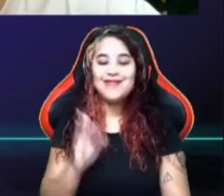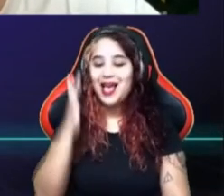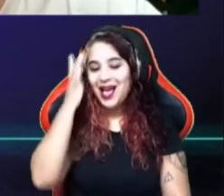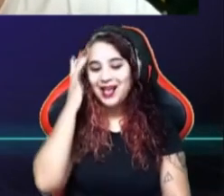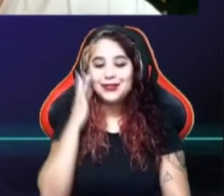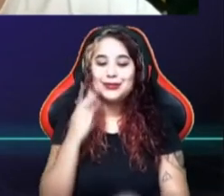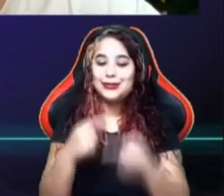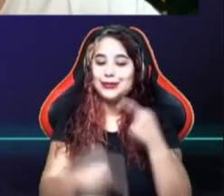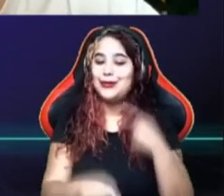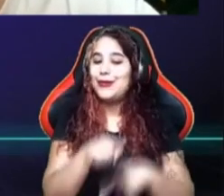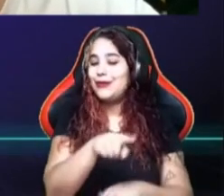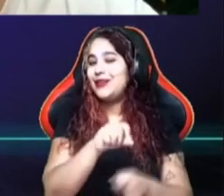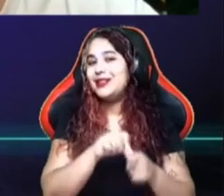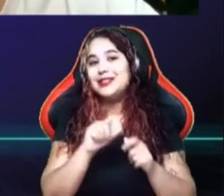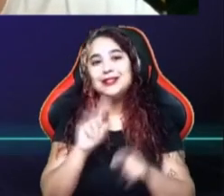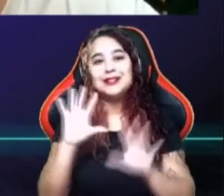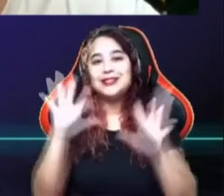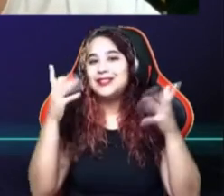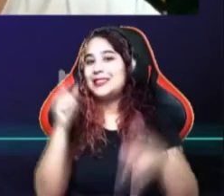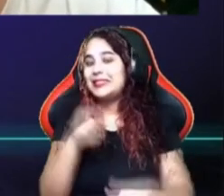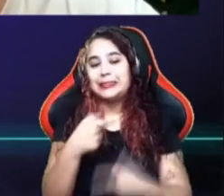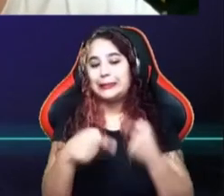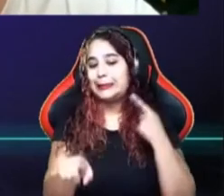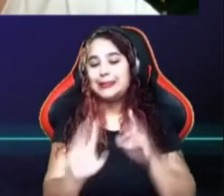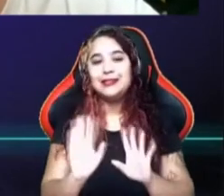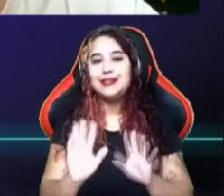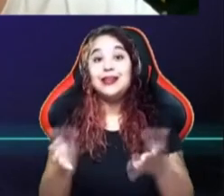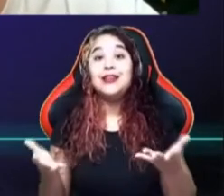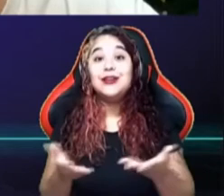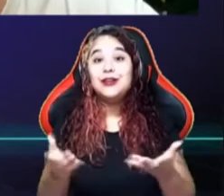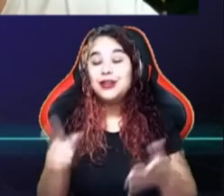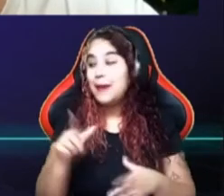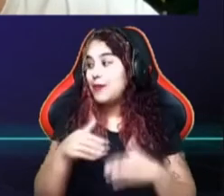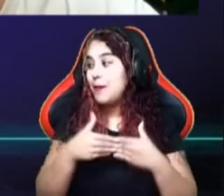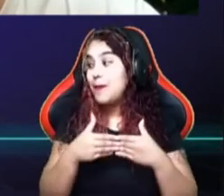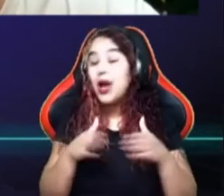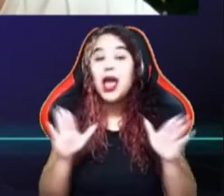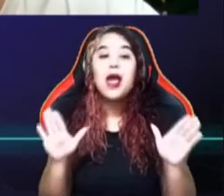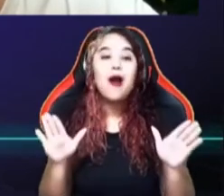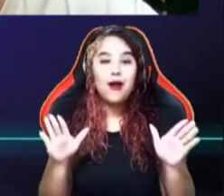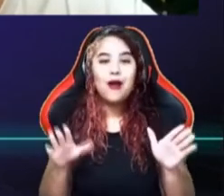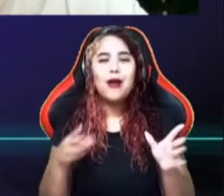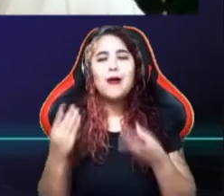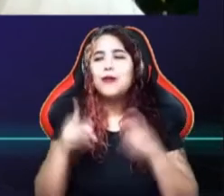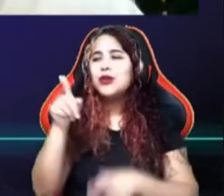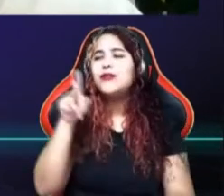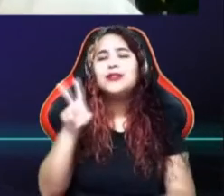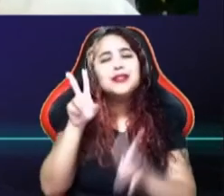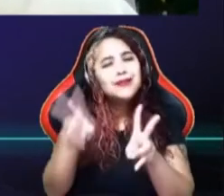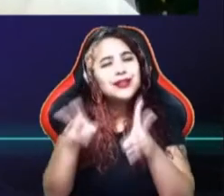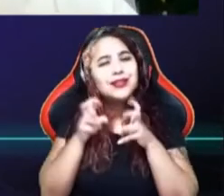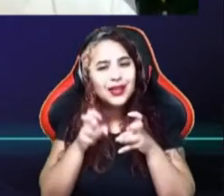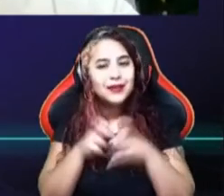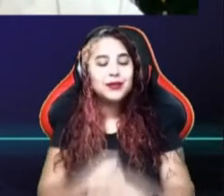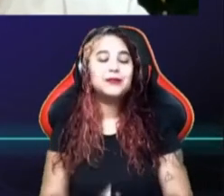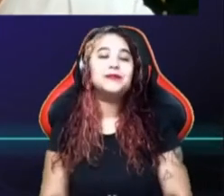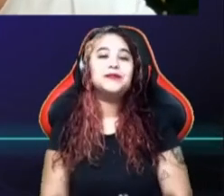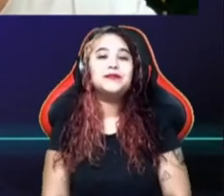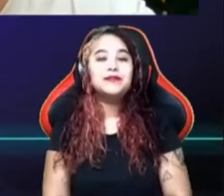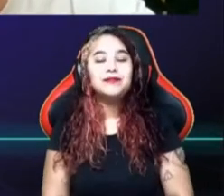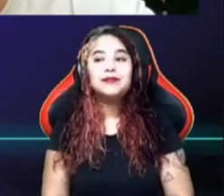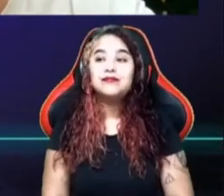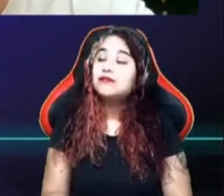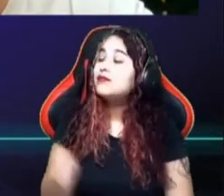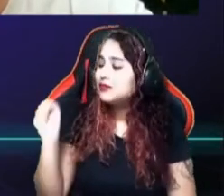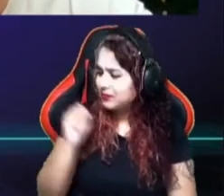de ação, né? E hoje tem uma abertura maior, né? Como é que você vê isso? Com certeza. Geral? Sim, isso eu acho